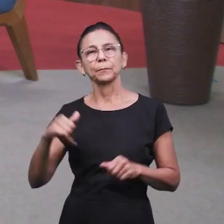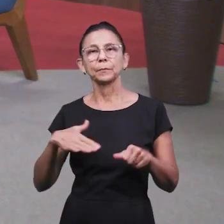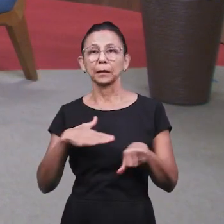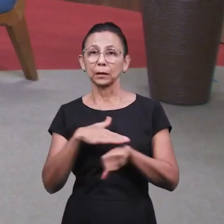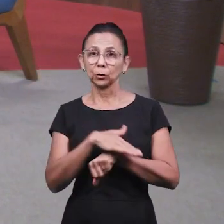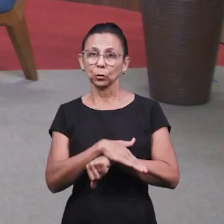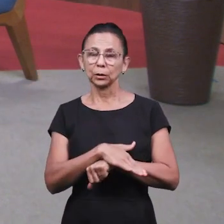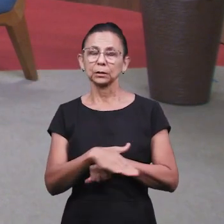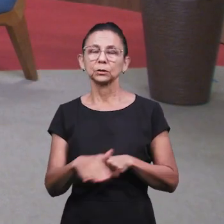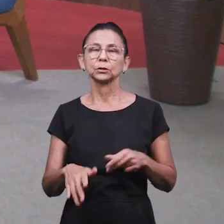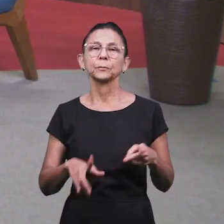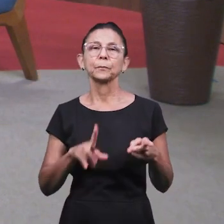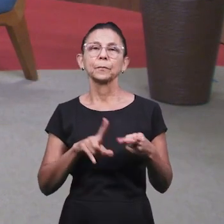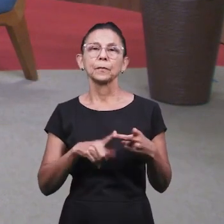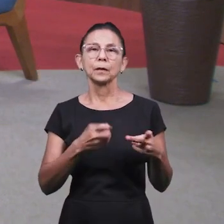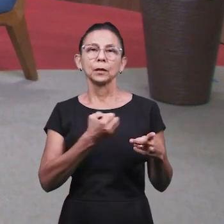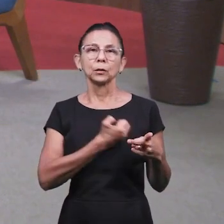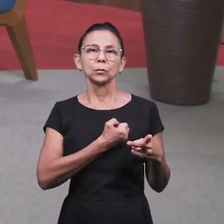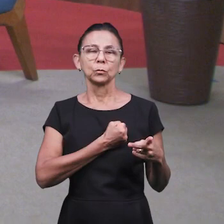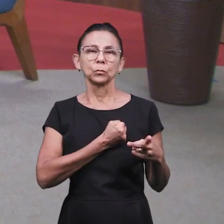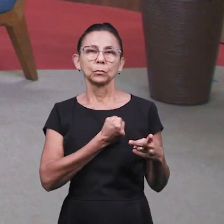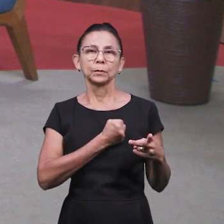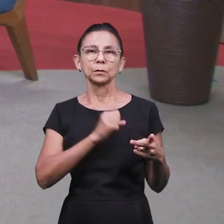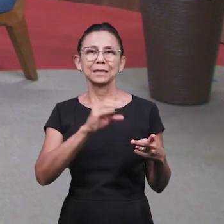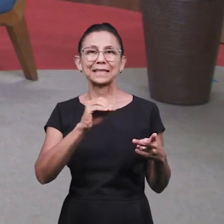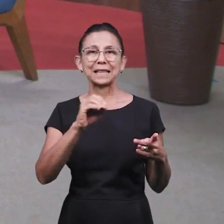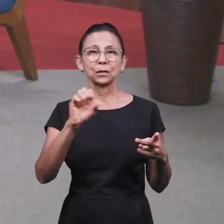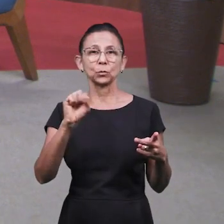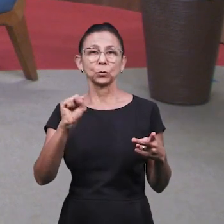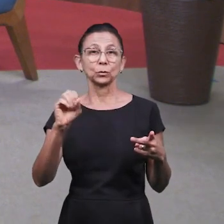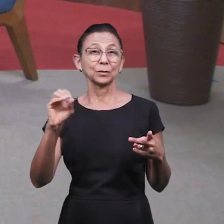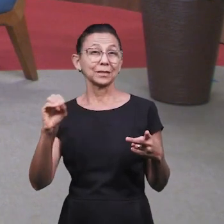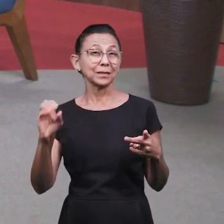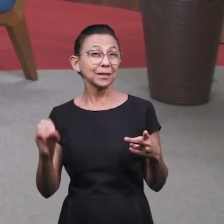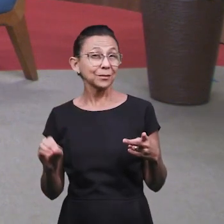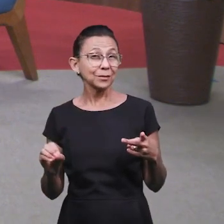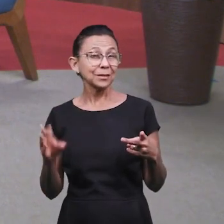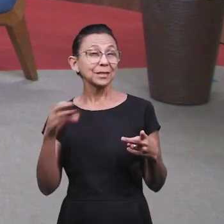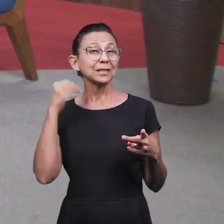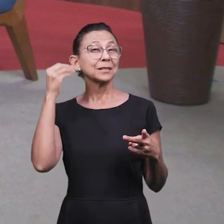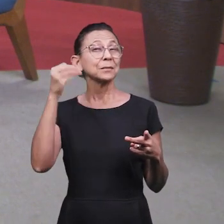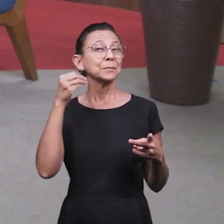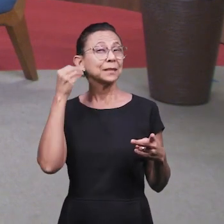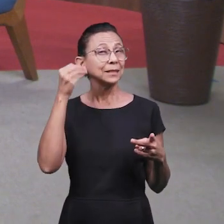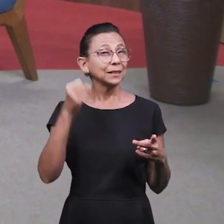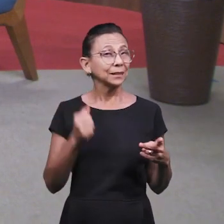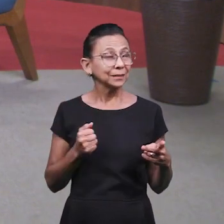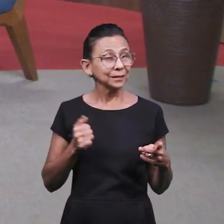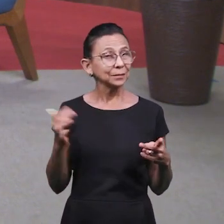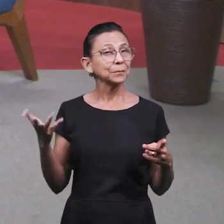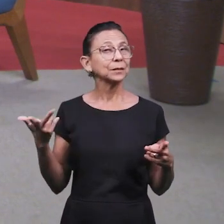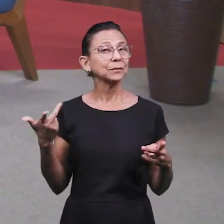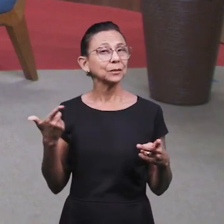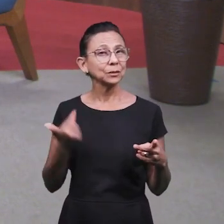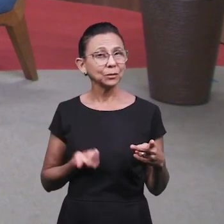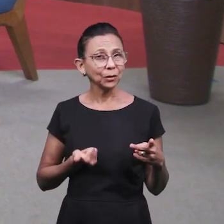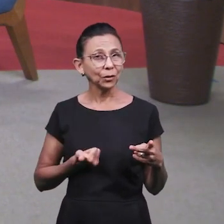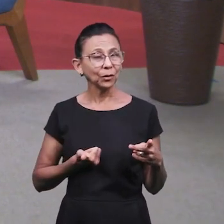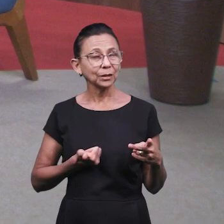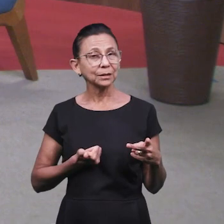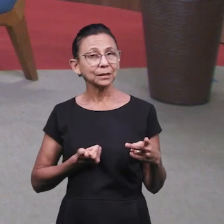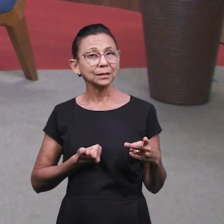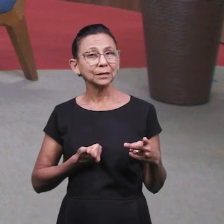programa Ligue 0800, que é um programa que traz experiências vividas naquele projeto que eu falei lá no início, o projeto